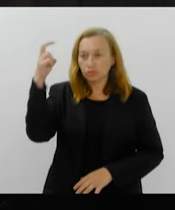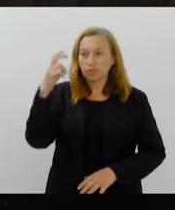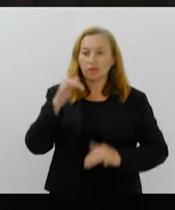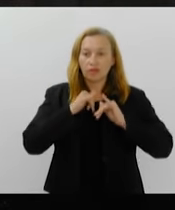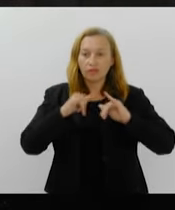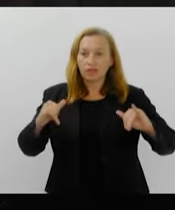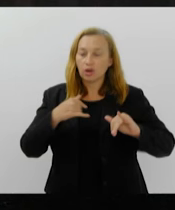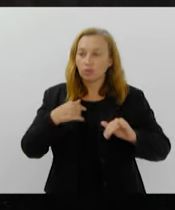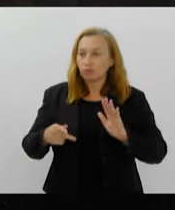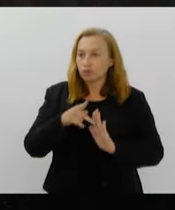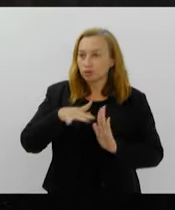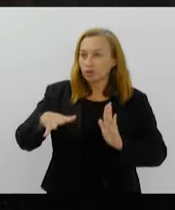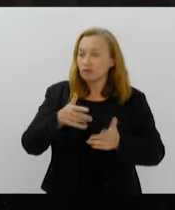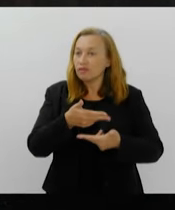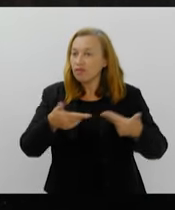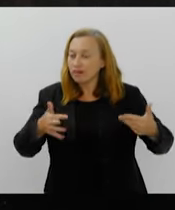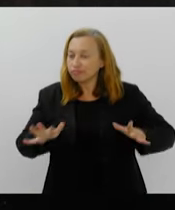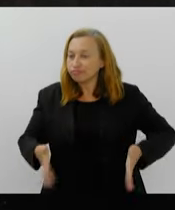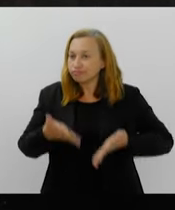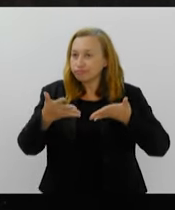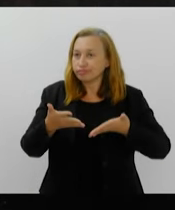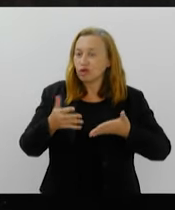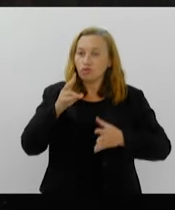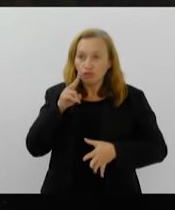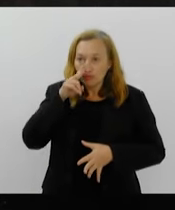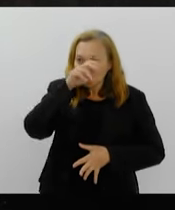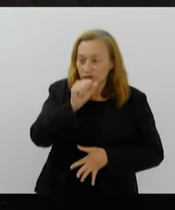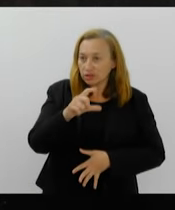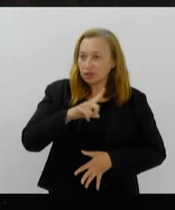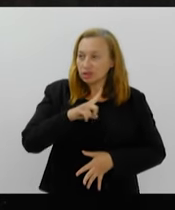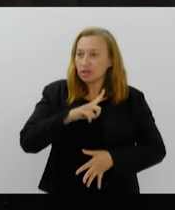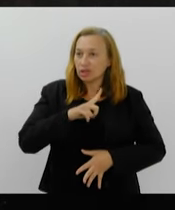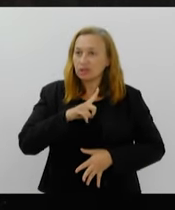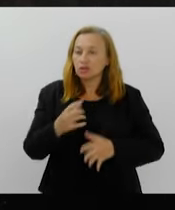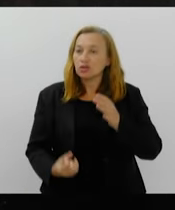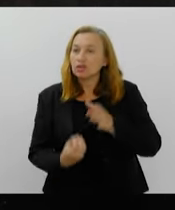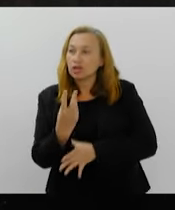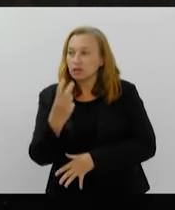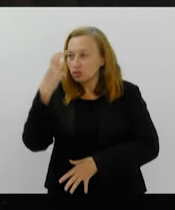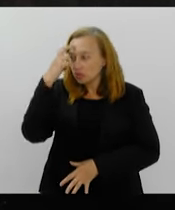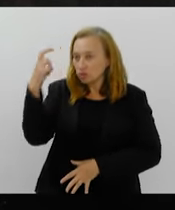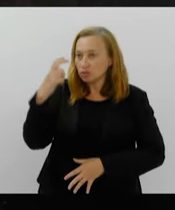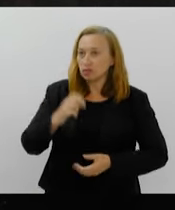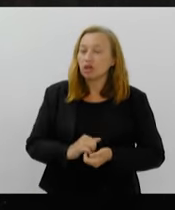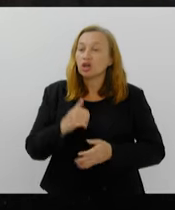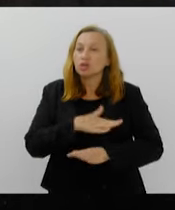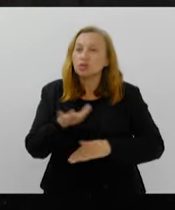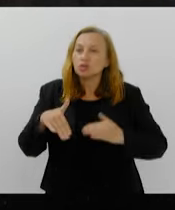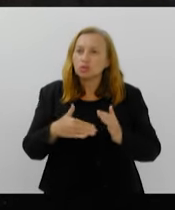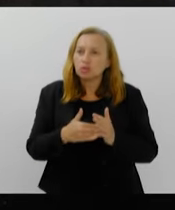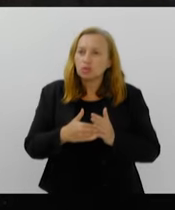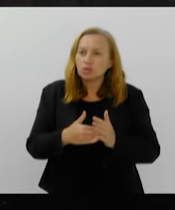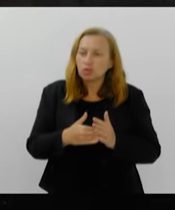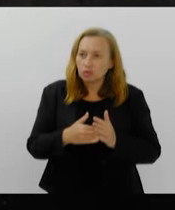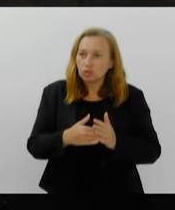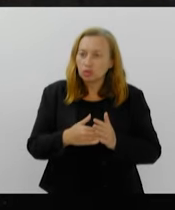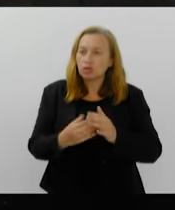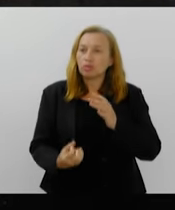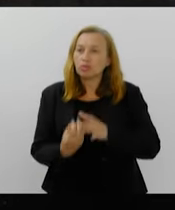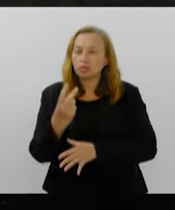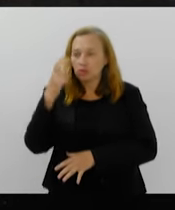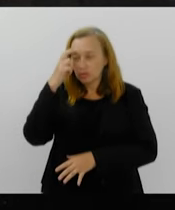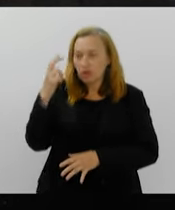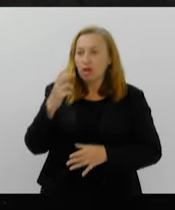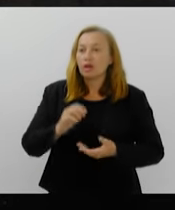que eu protocolei uma série de iniciativas que fortalecem eh os fazedores de Cultura todos da cadeia produtora da cultura